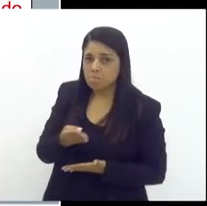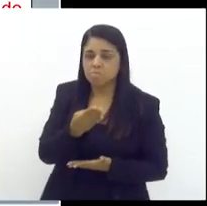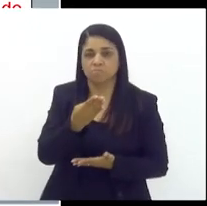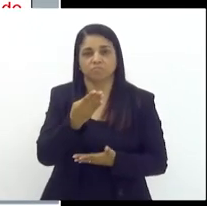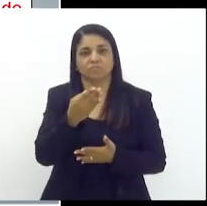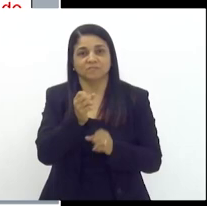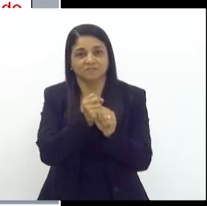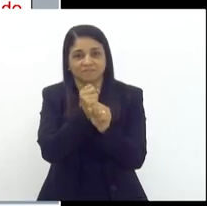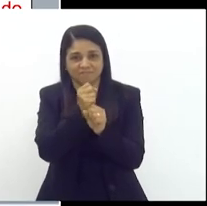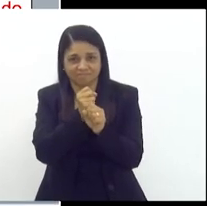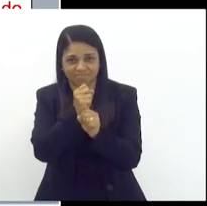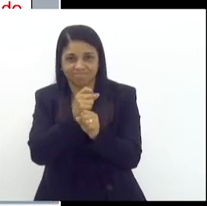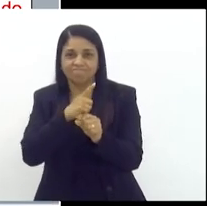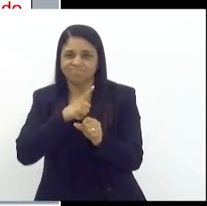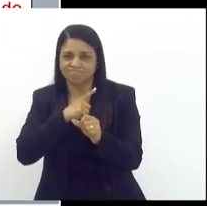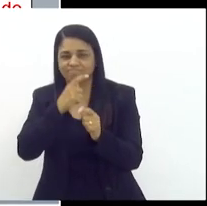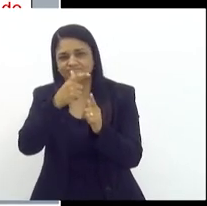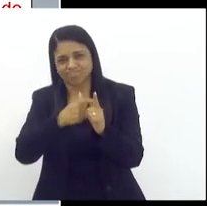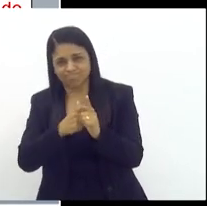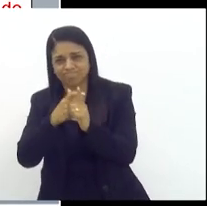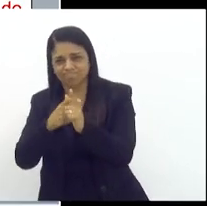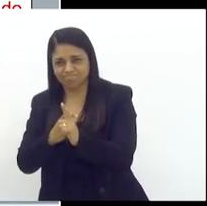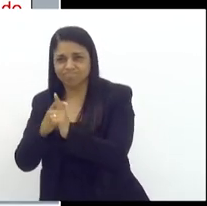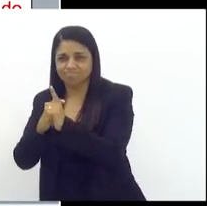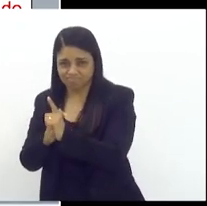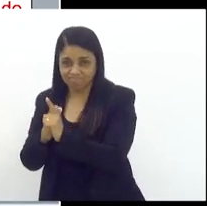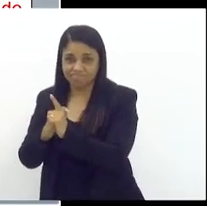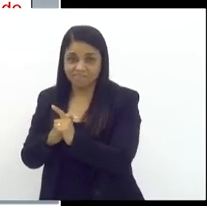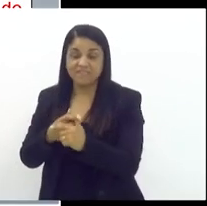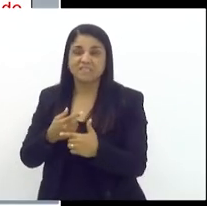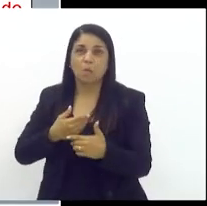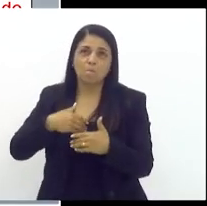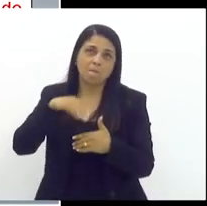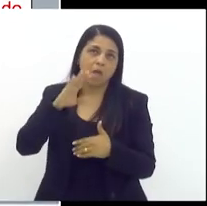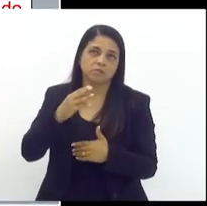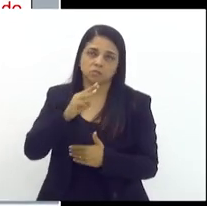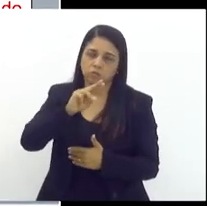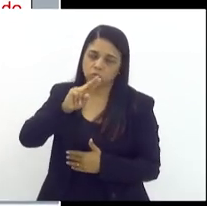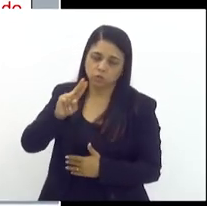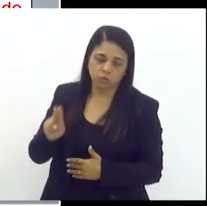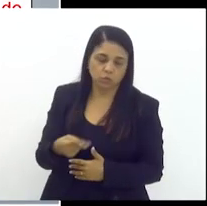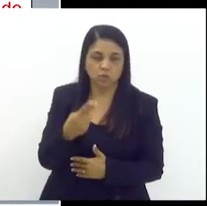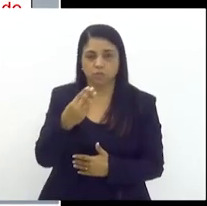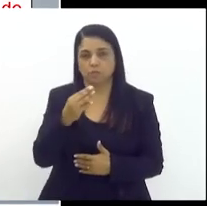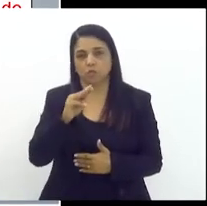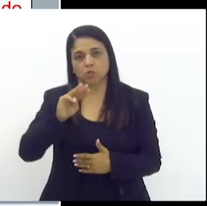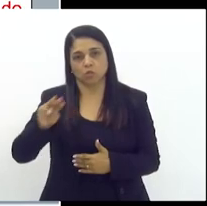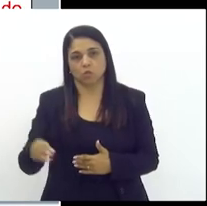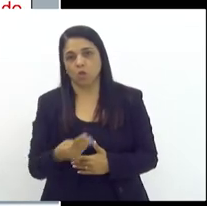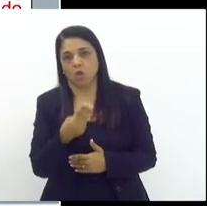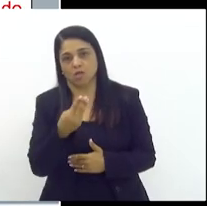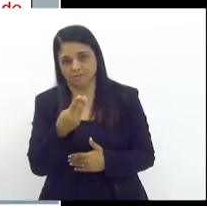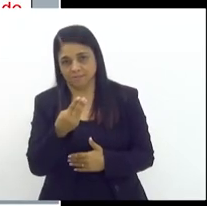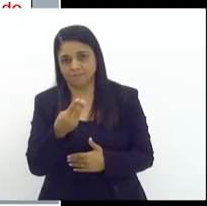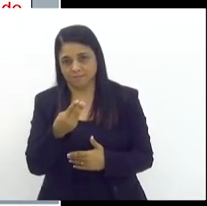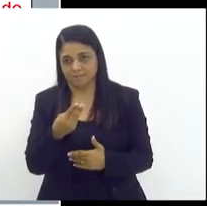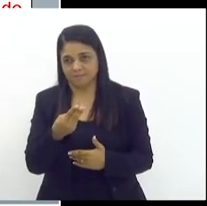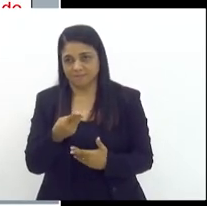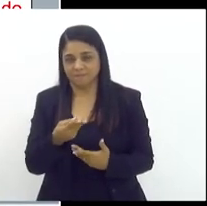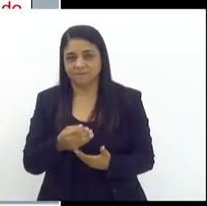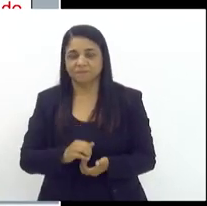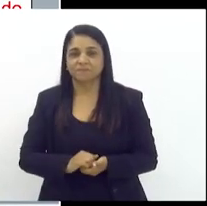tem exceção as pencas porque senão deveria dar Dois Bilhões de 400 né porque tem 24 de benefício